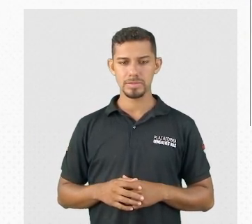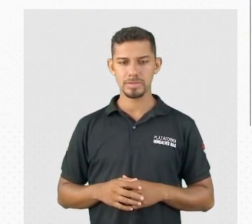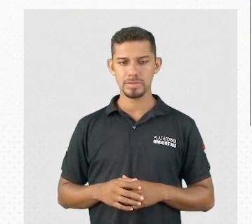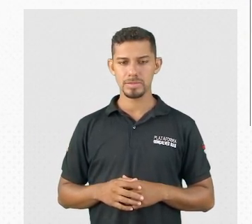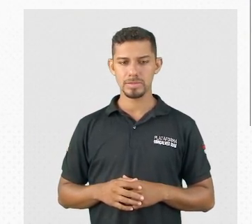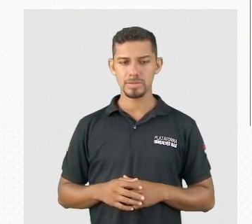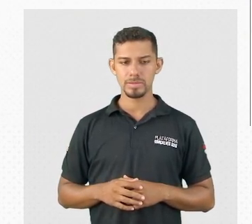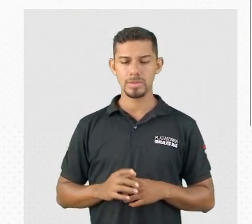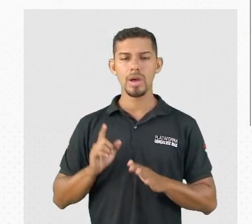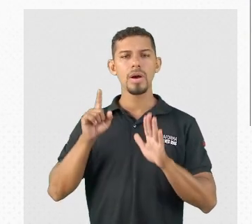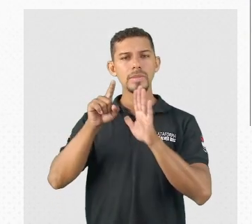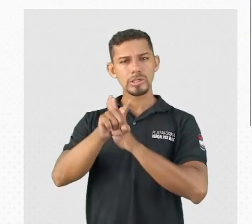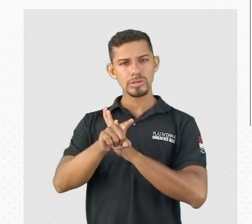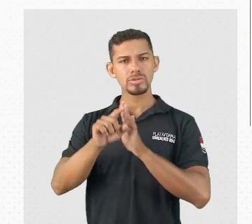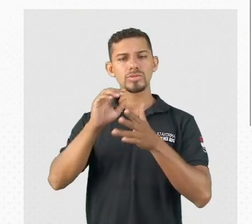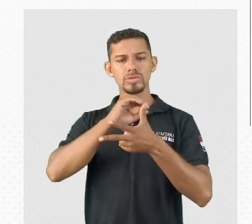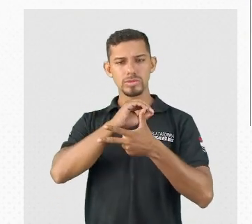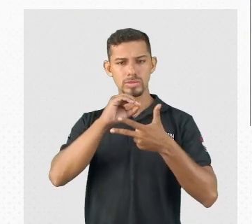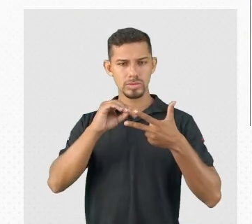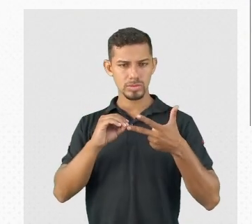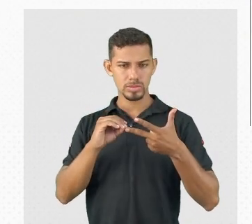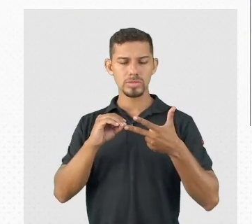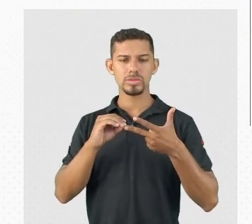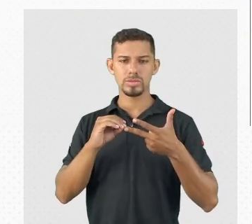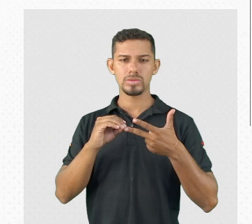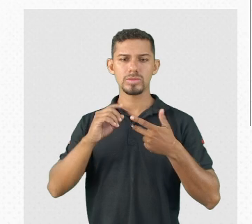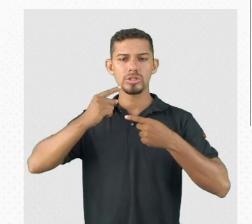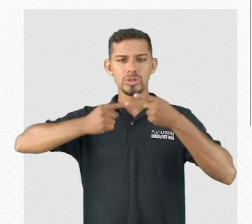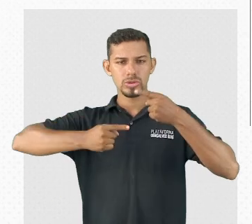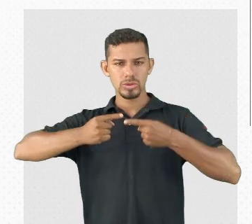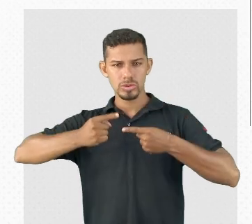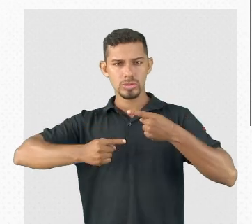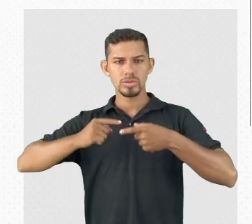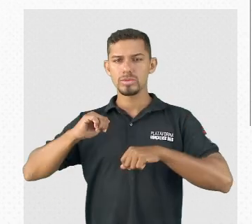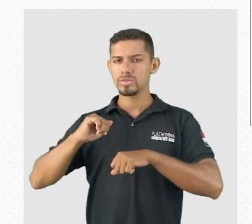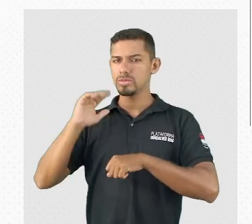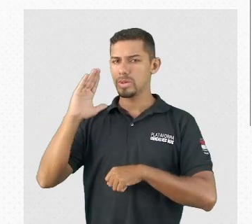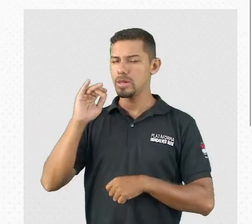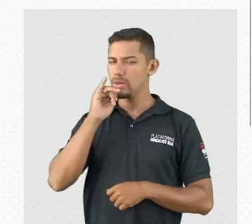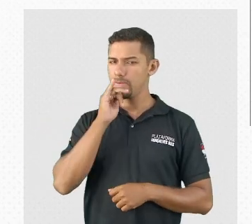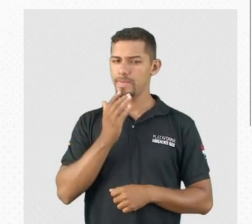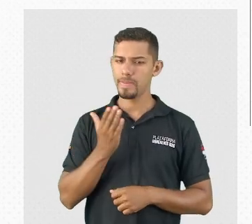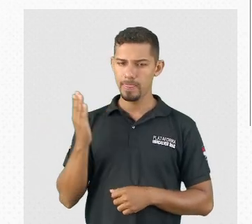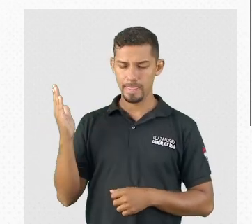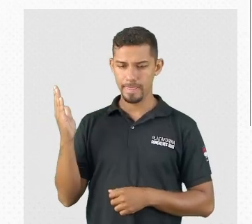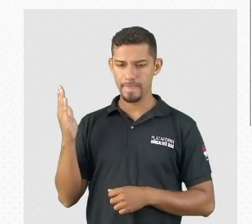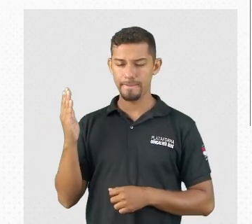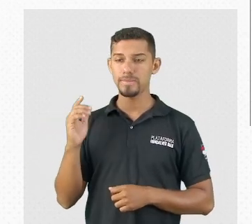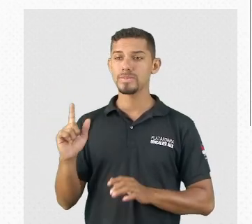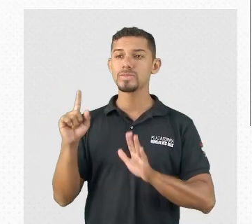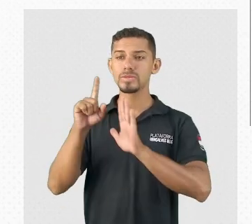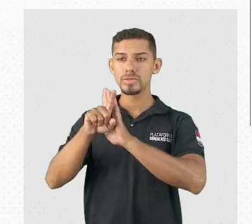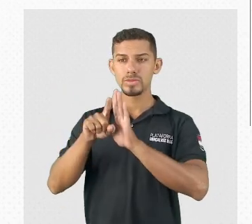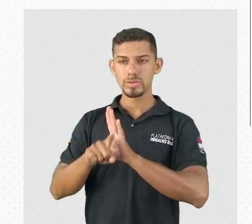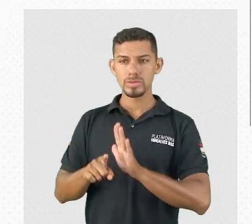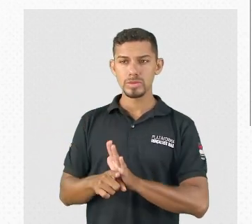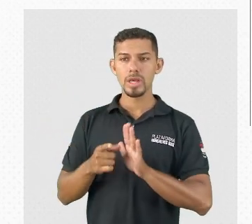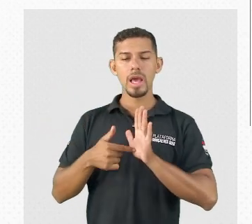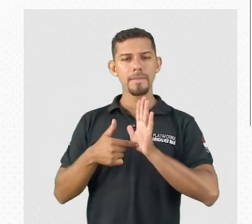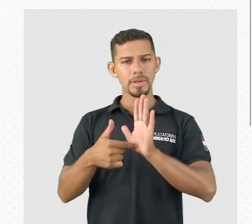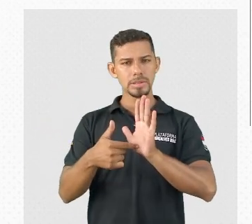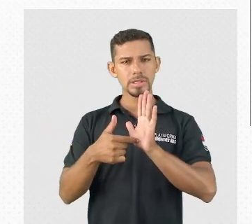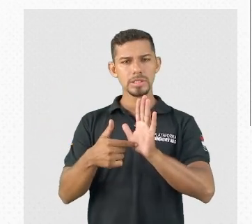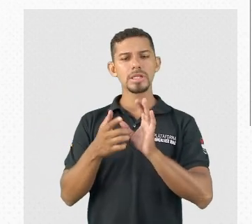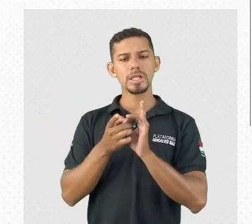Então, vamos fazer uma questão aqui do Enem para a gente discutir um pouquinho mais sobre essa questão da